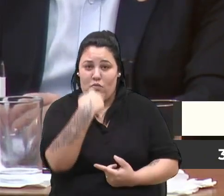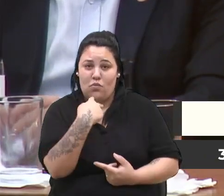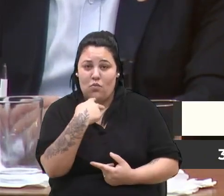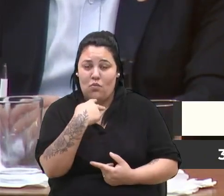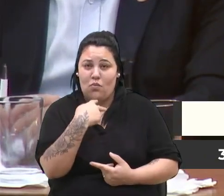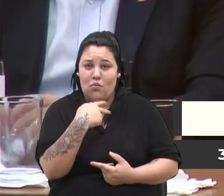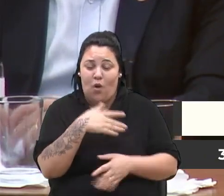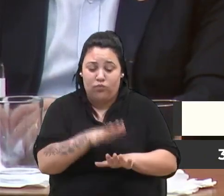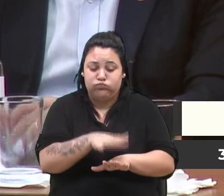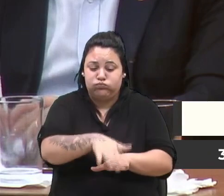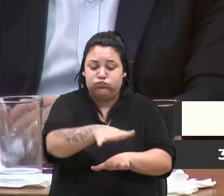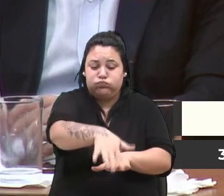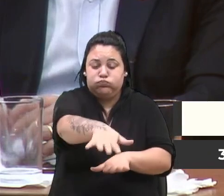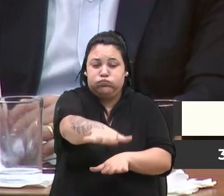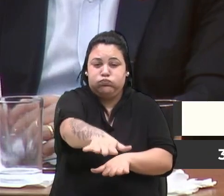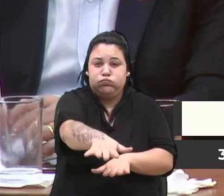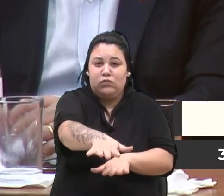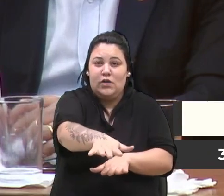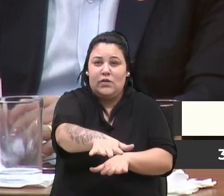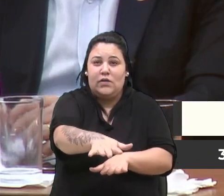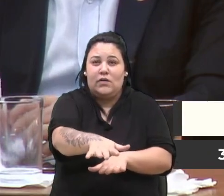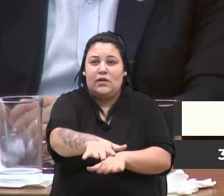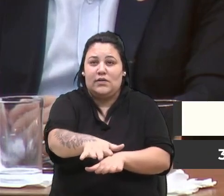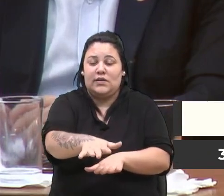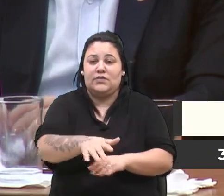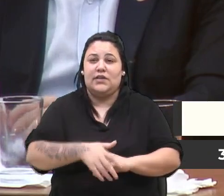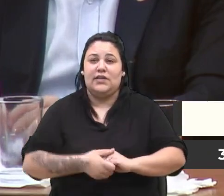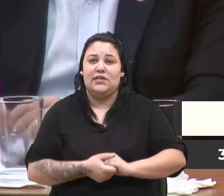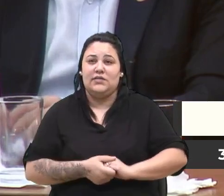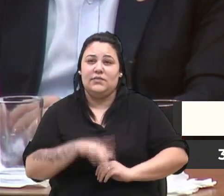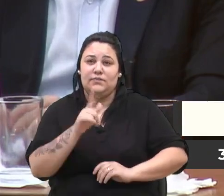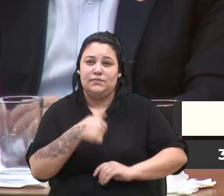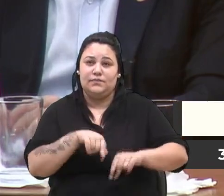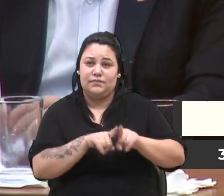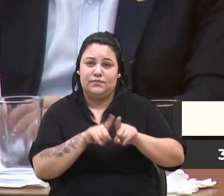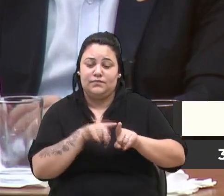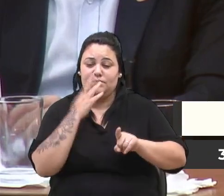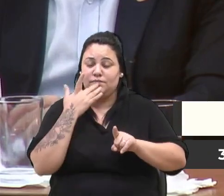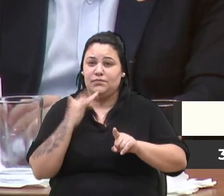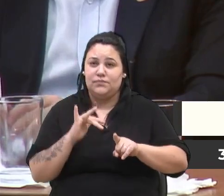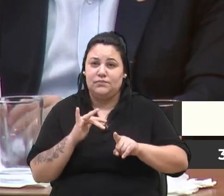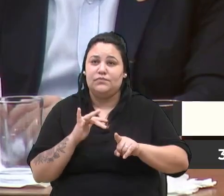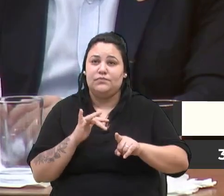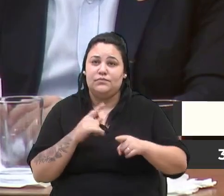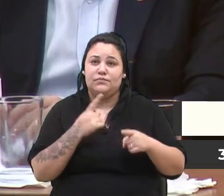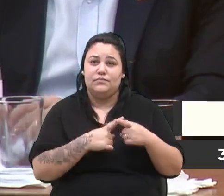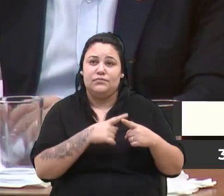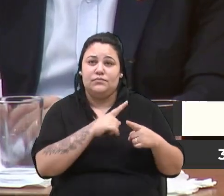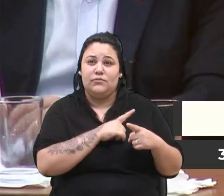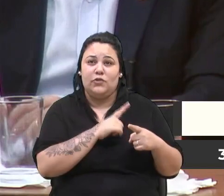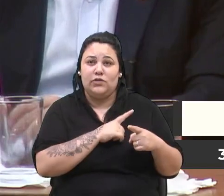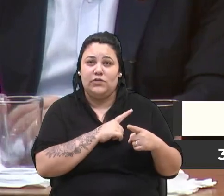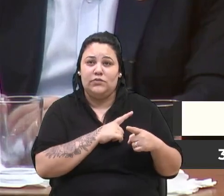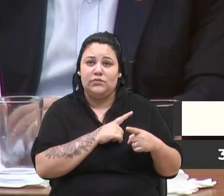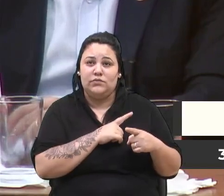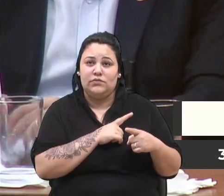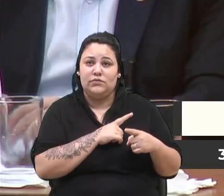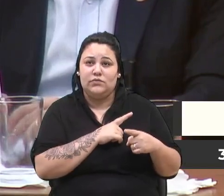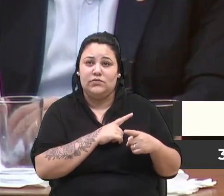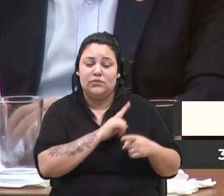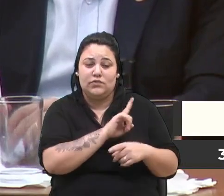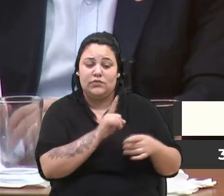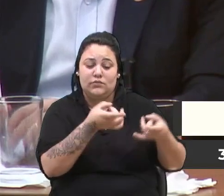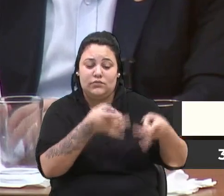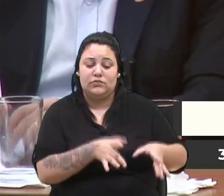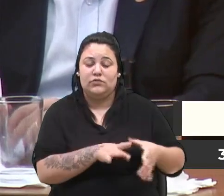baixa visão, idosos, crianças se machucando com essas cordoalhas. Eu também não vou desistir também. Muito